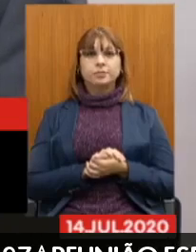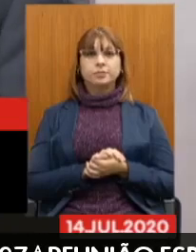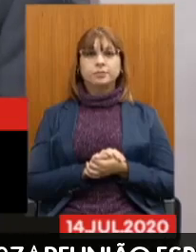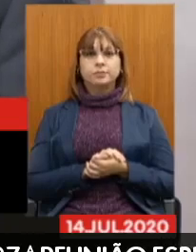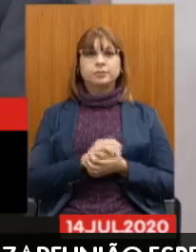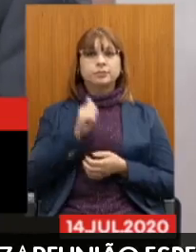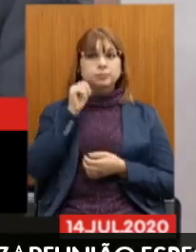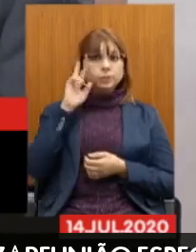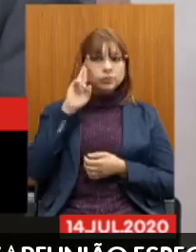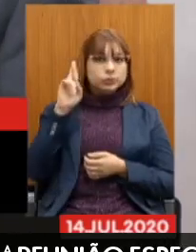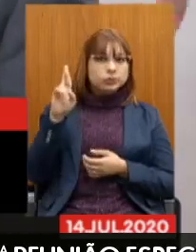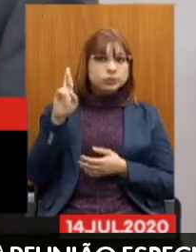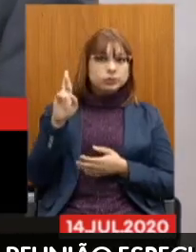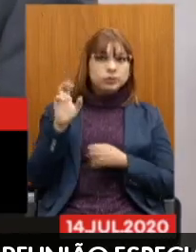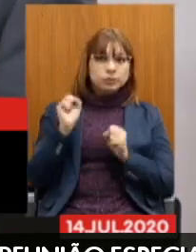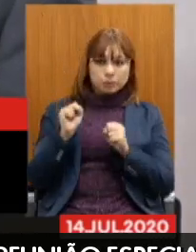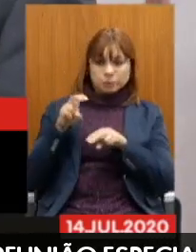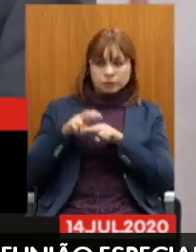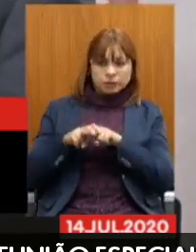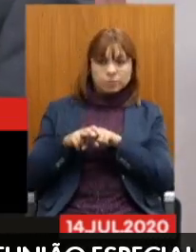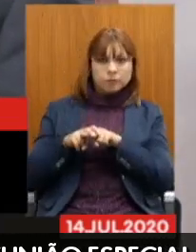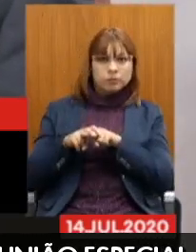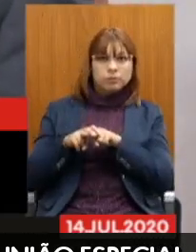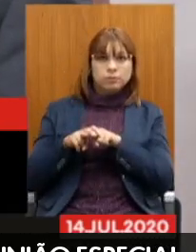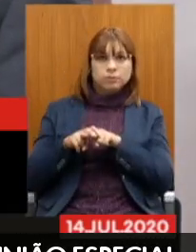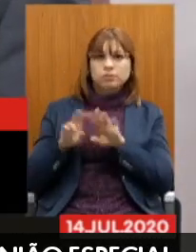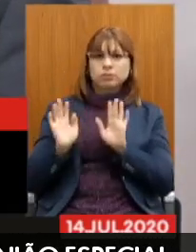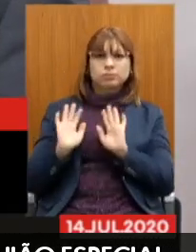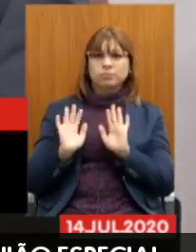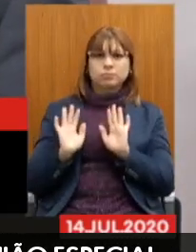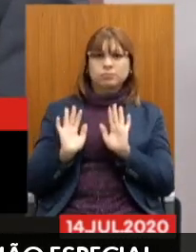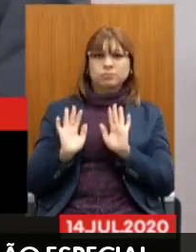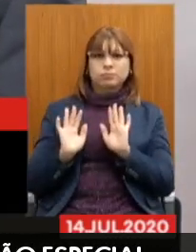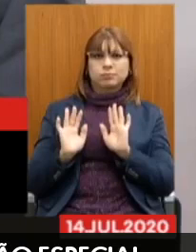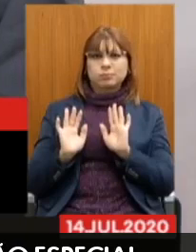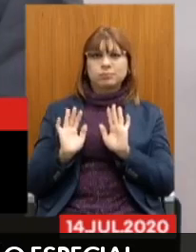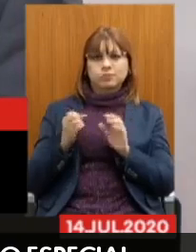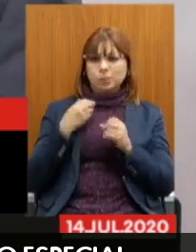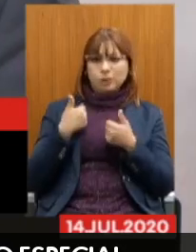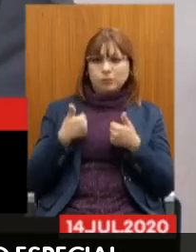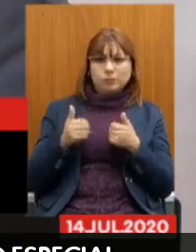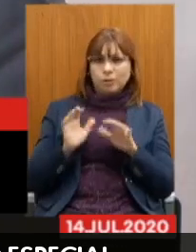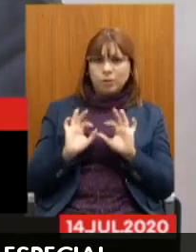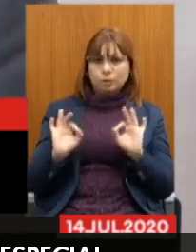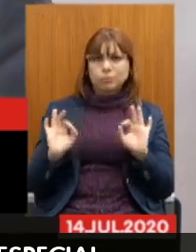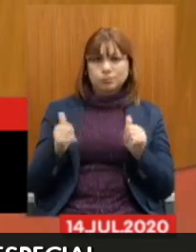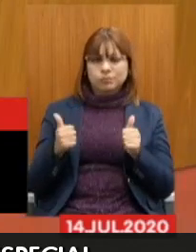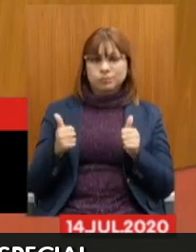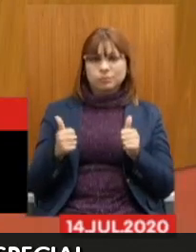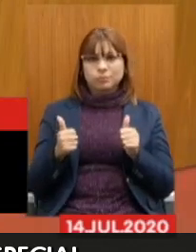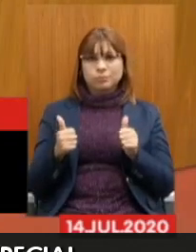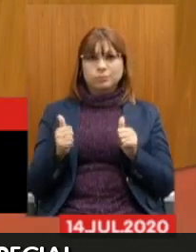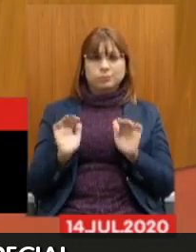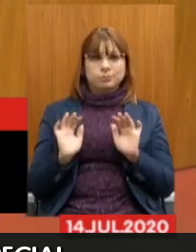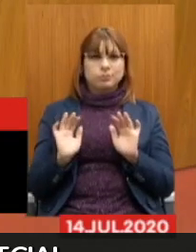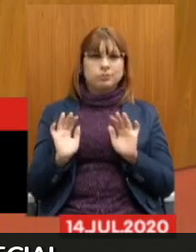Doutor, pode sentar aqui. Não, não, de maneira nenhuma, professor. Aqui está ótimo. Bem.